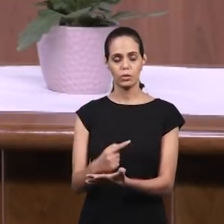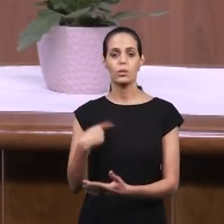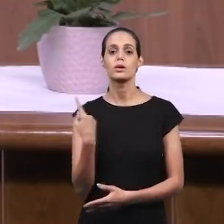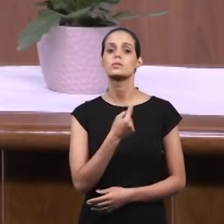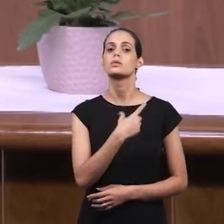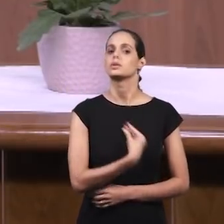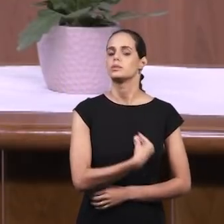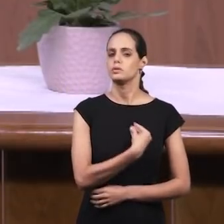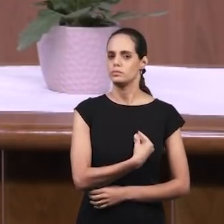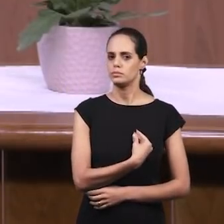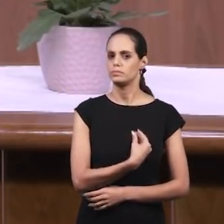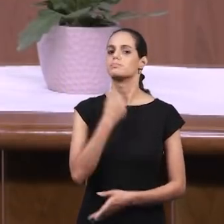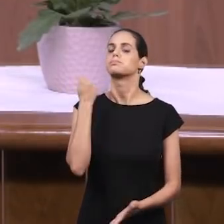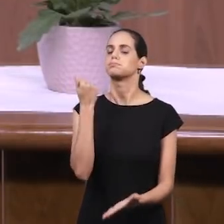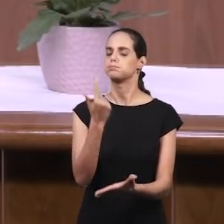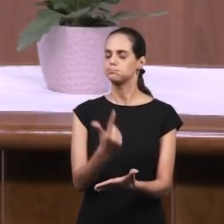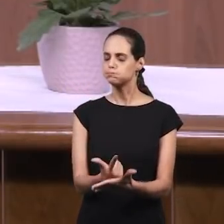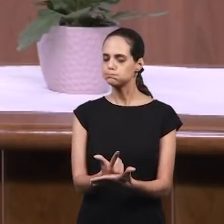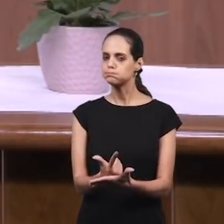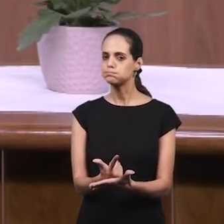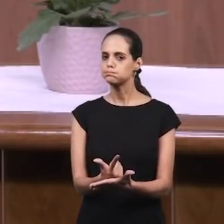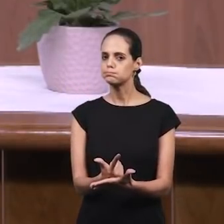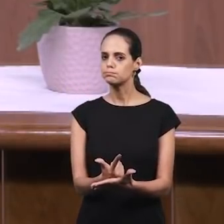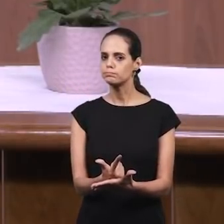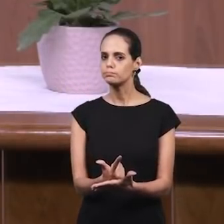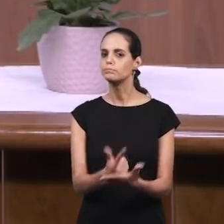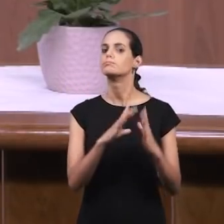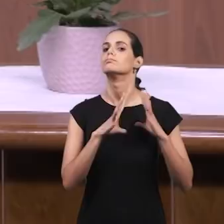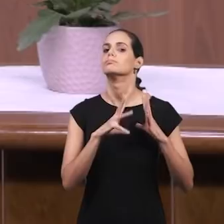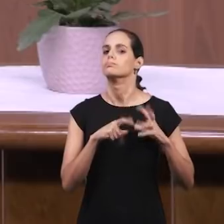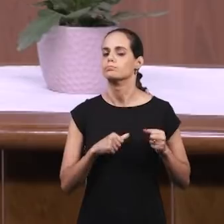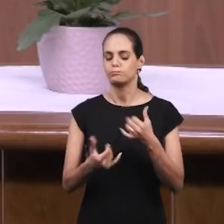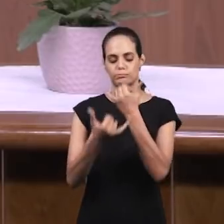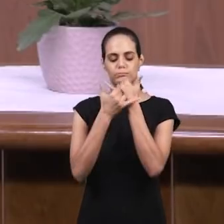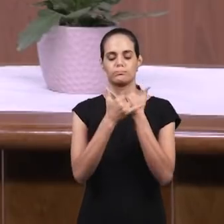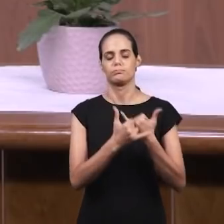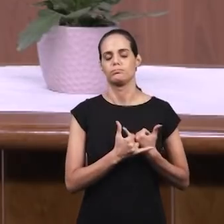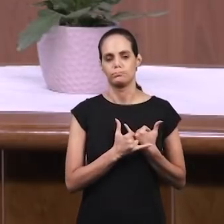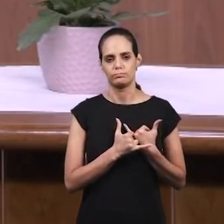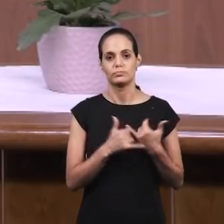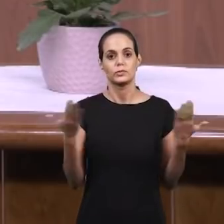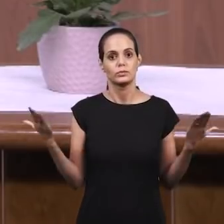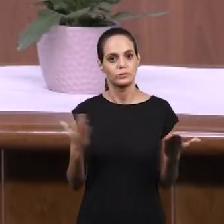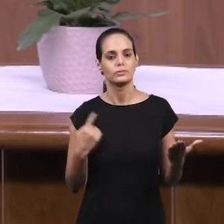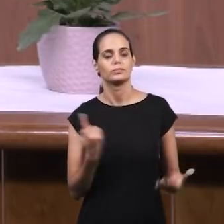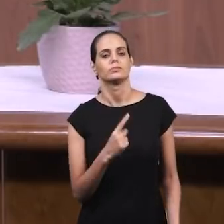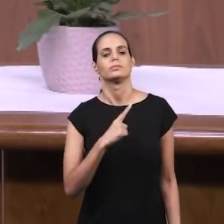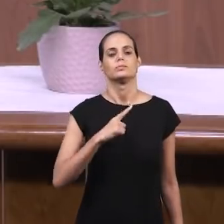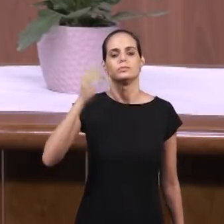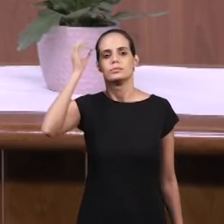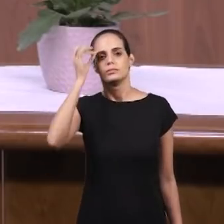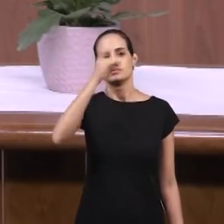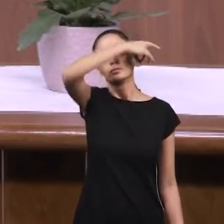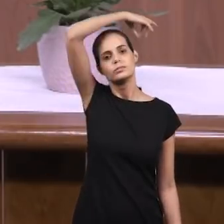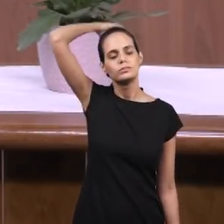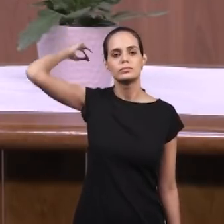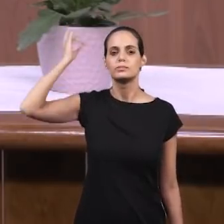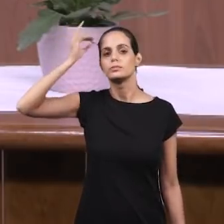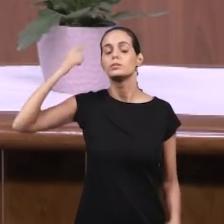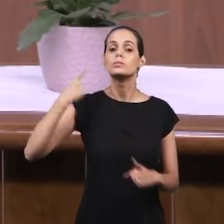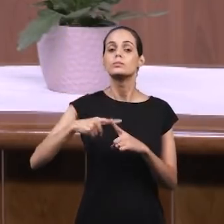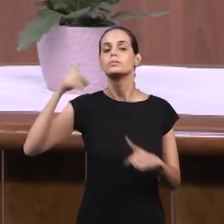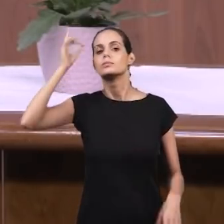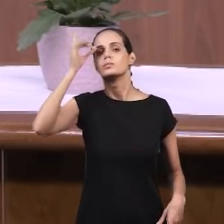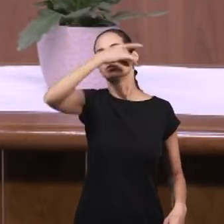fomos lavados, perdoados. Mas hoje nós temos o Espírito Santo. Por